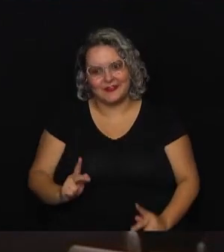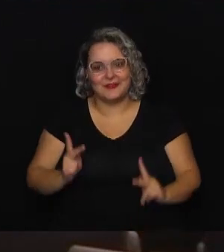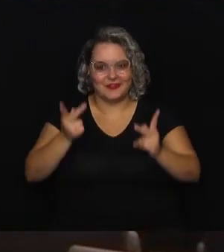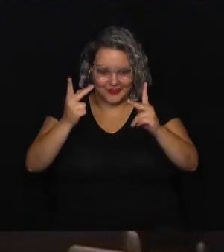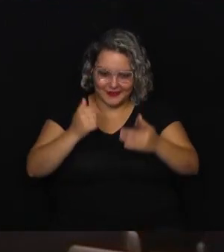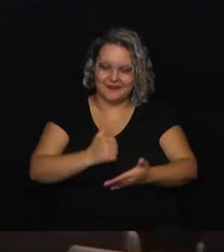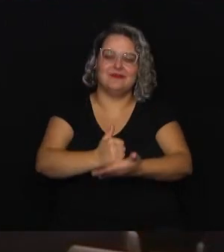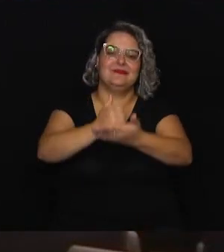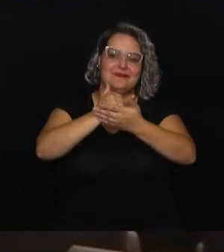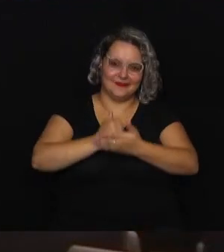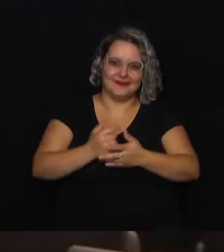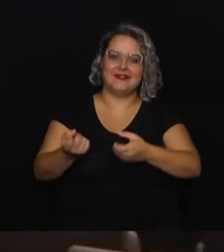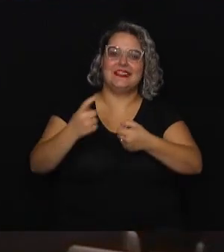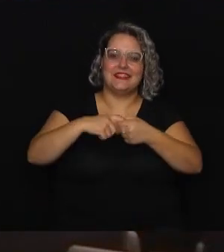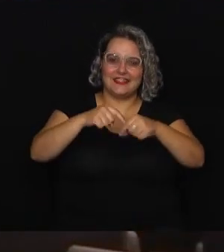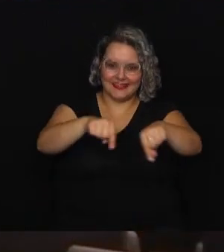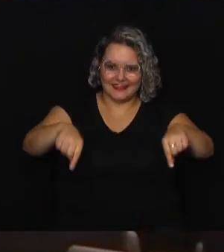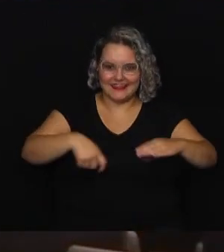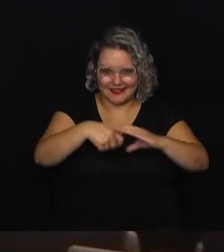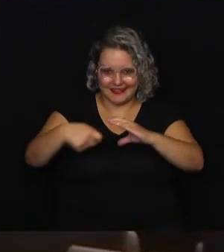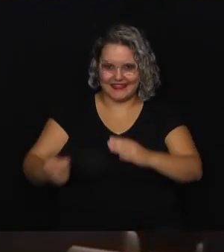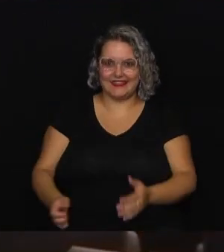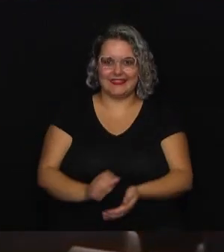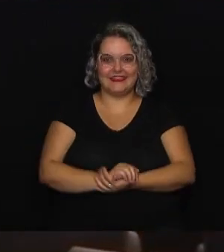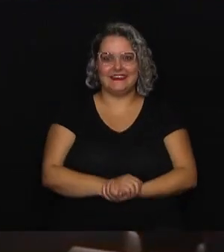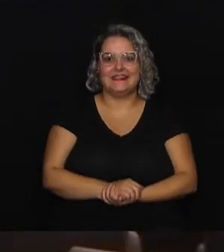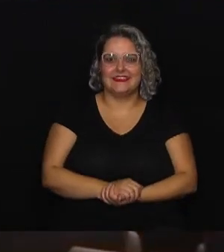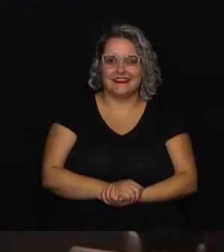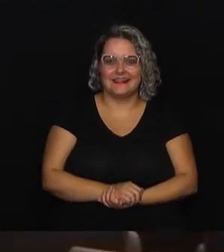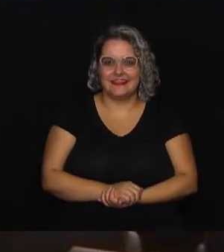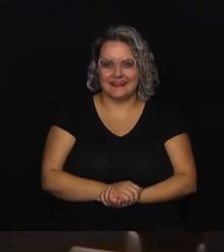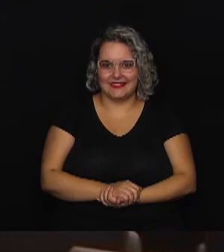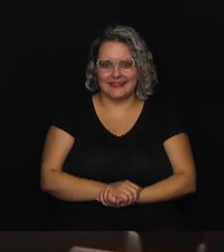títulos. Eu volto com você, Gabriel.